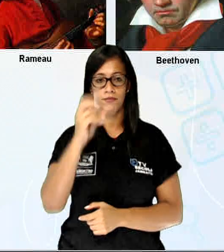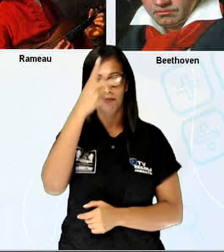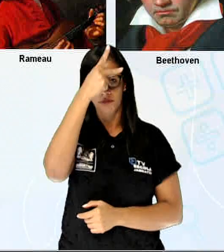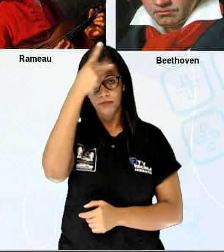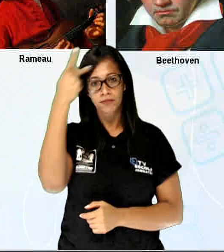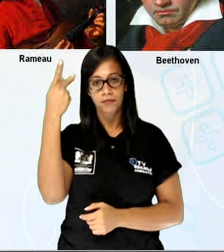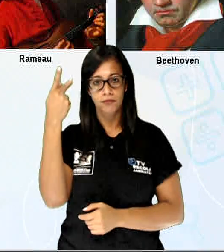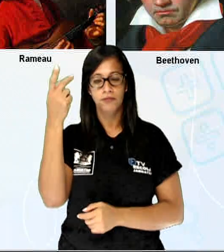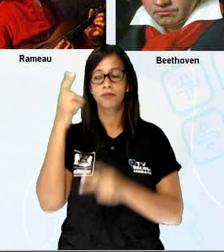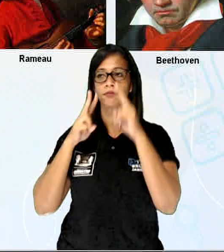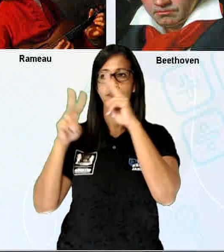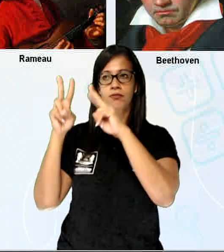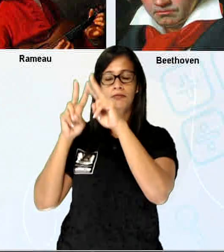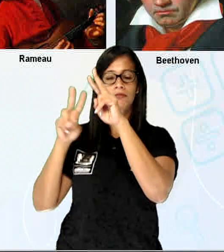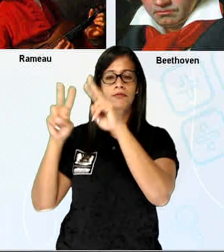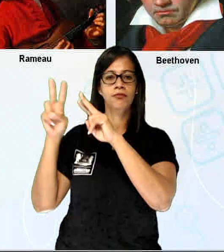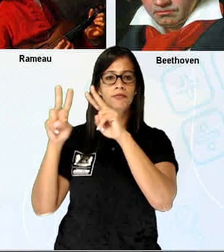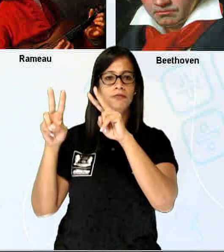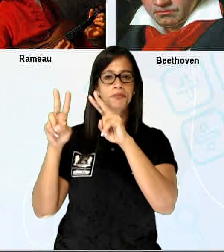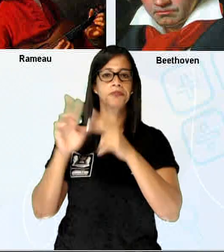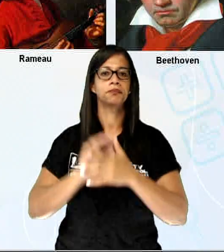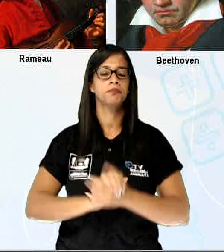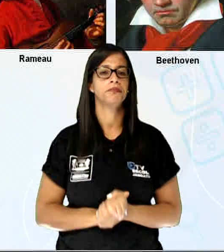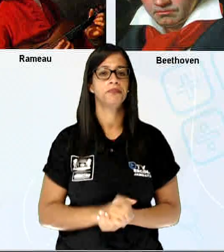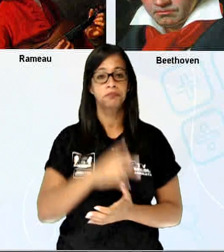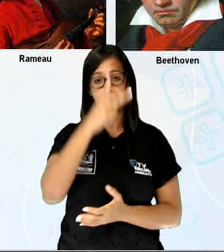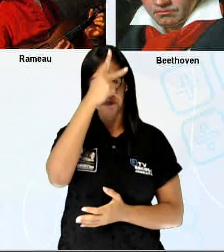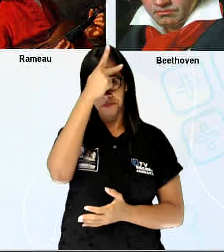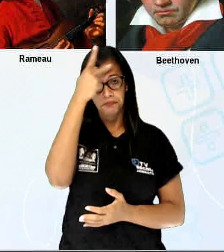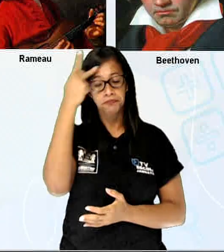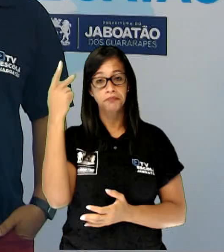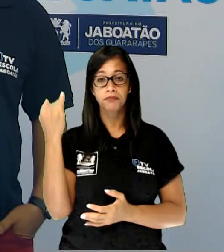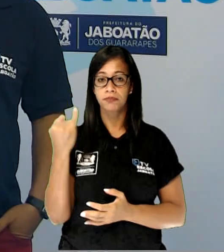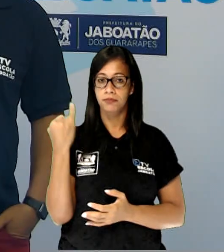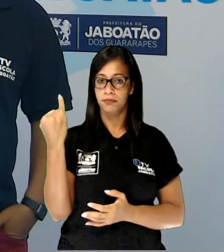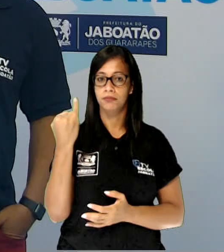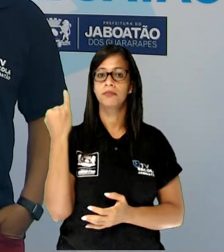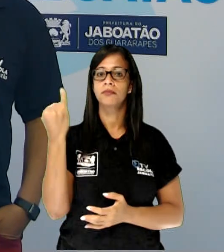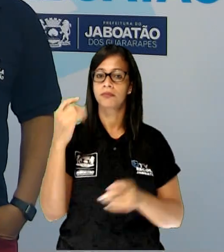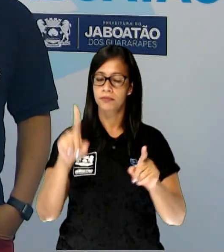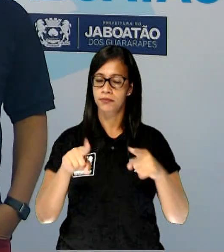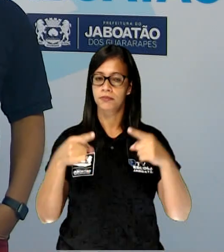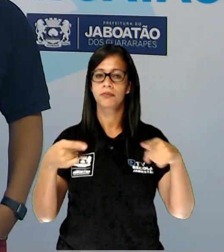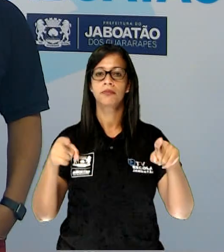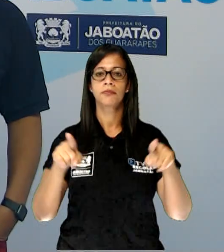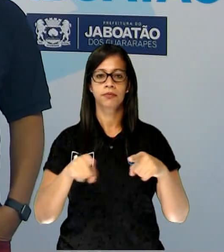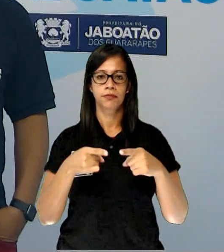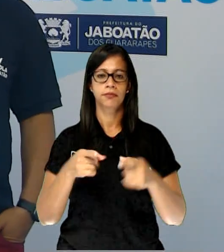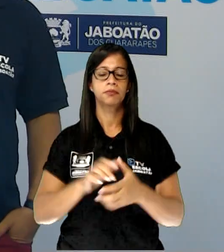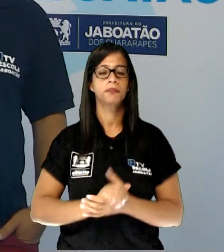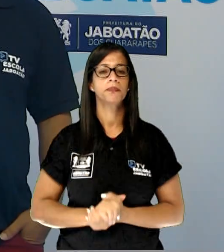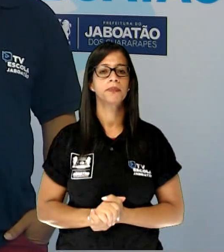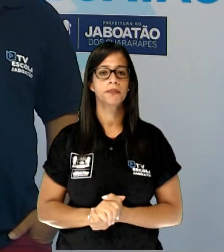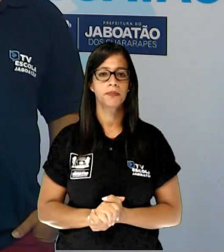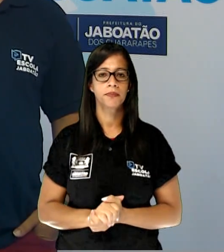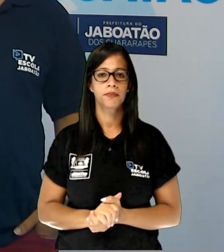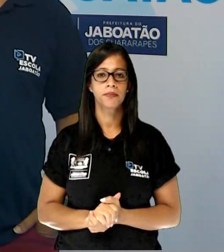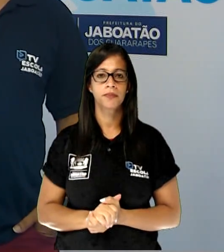a fotozinha aí de Monteverdi lá em cima, Rameau e Beethoven ao lado, ok?